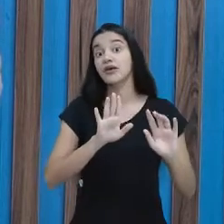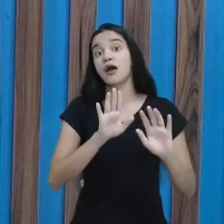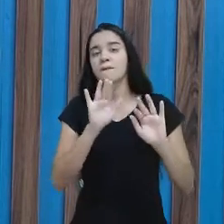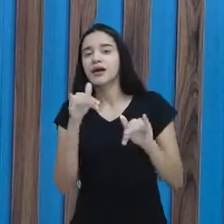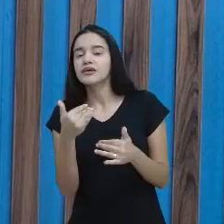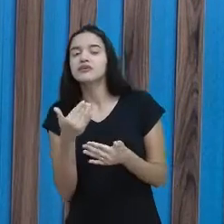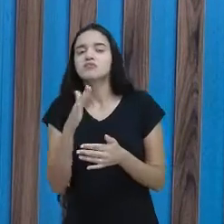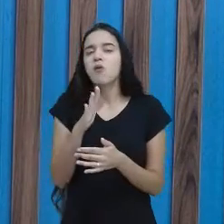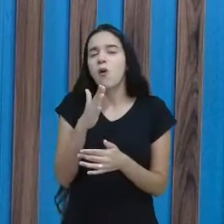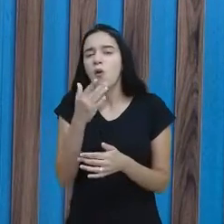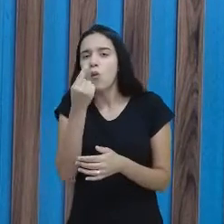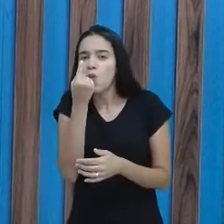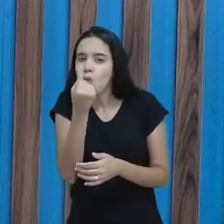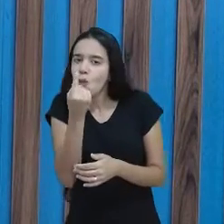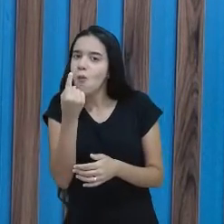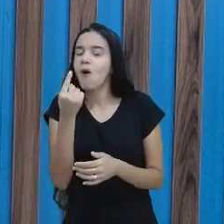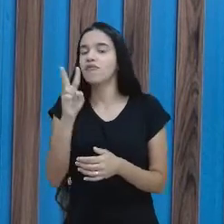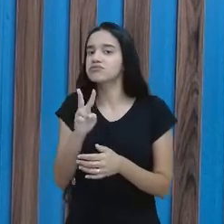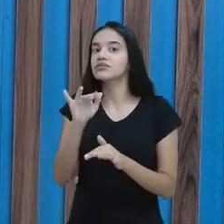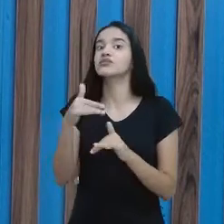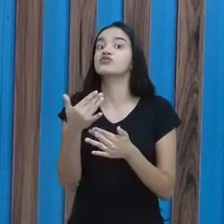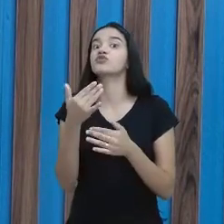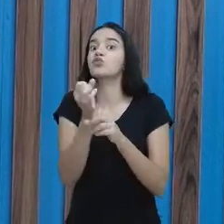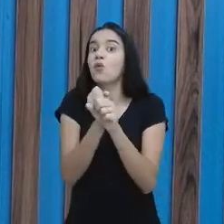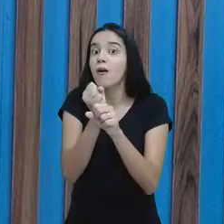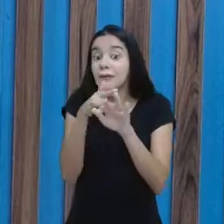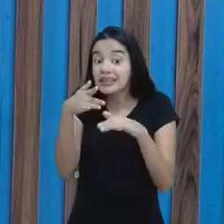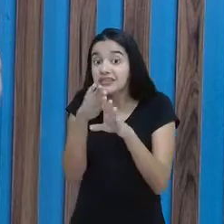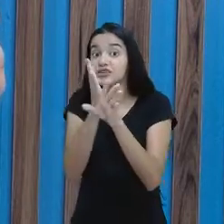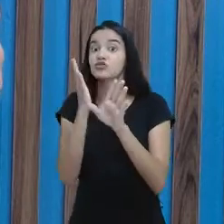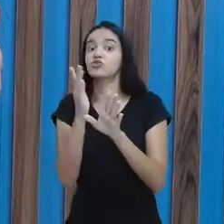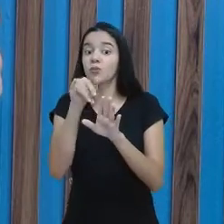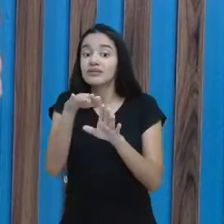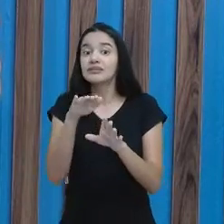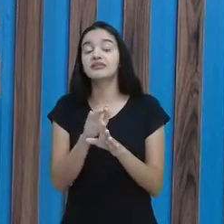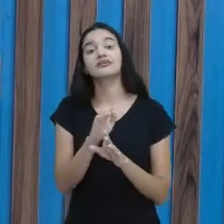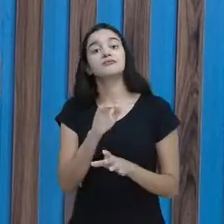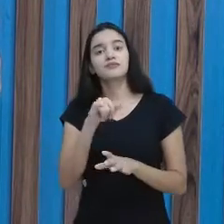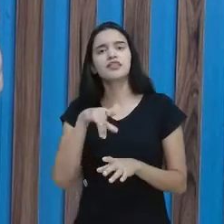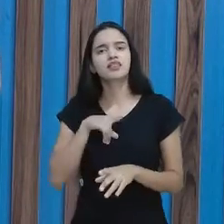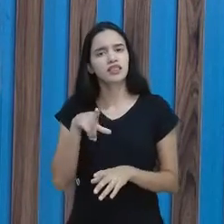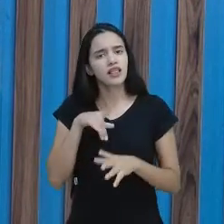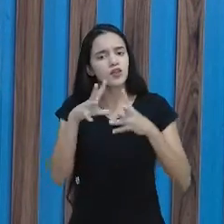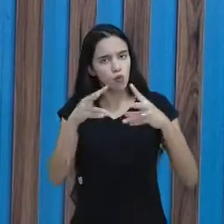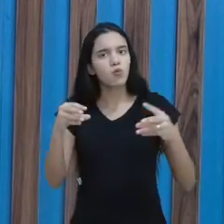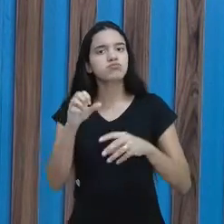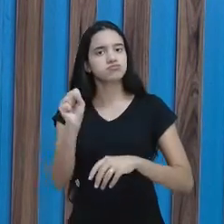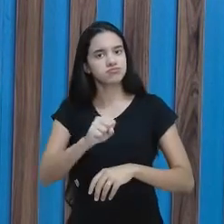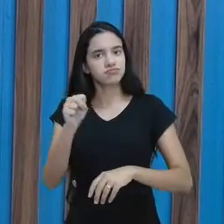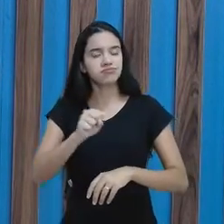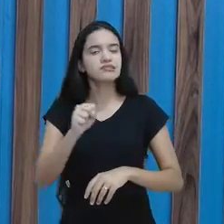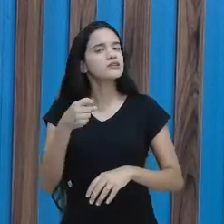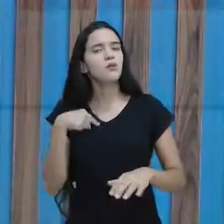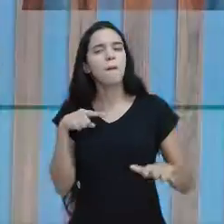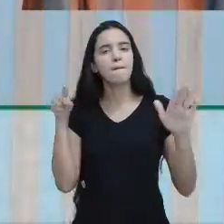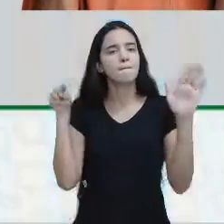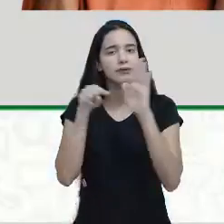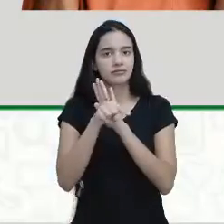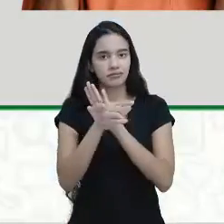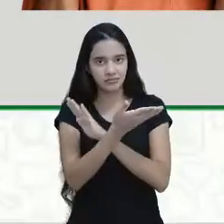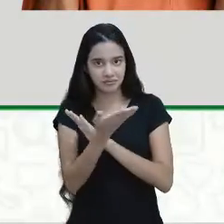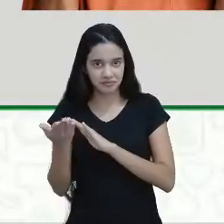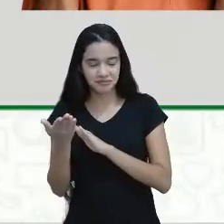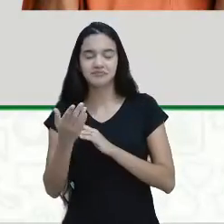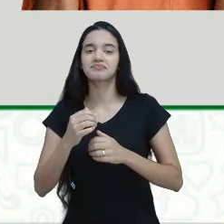ano deve procurar o médico para, se descobrir alguma coisa precocemente, tem cura. E aí, tem uma perguntinha para